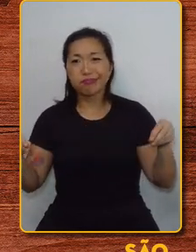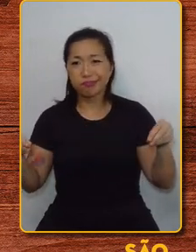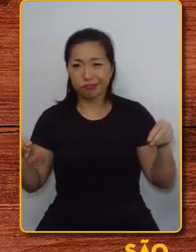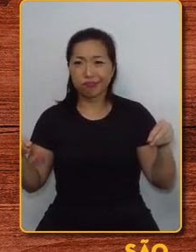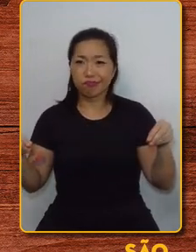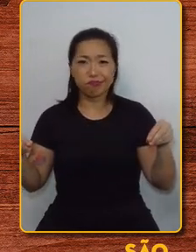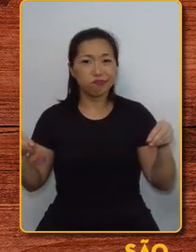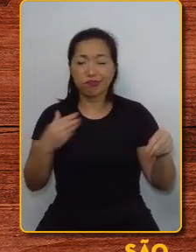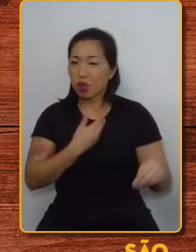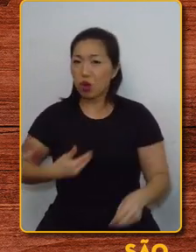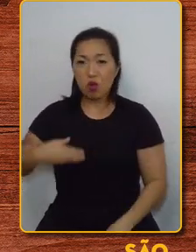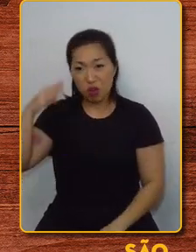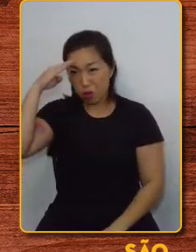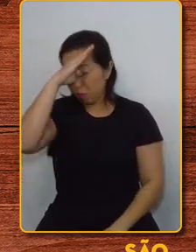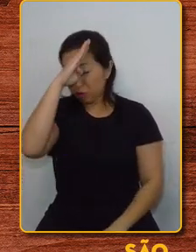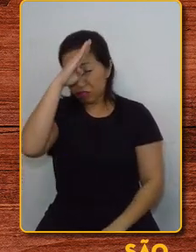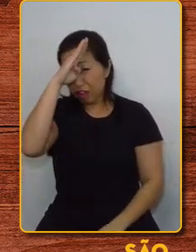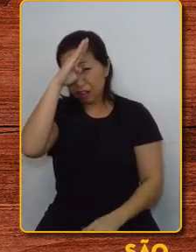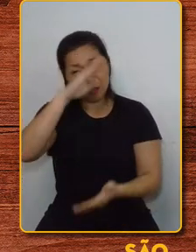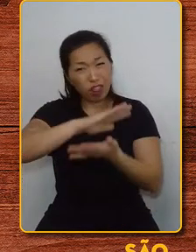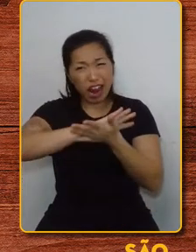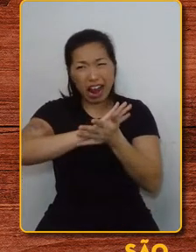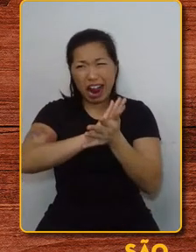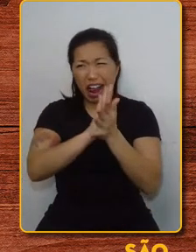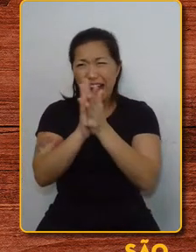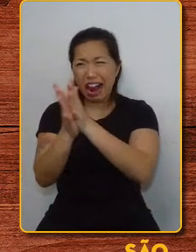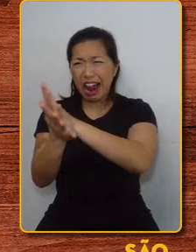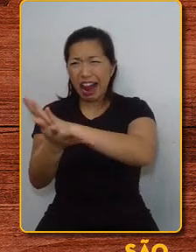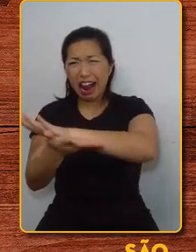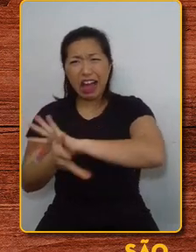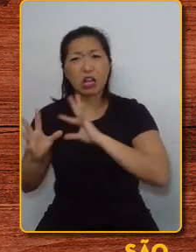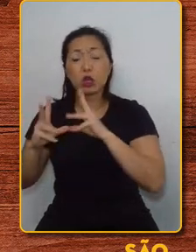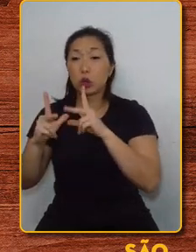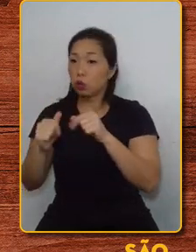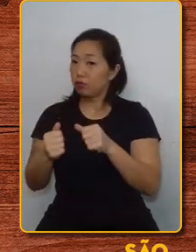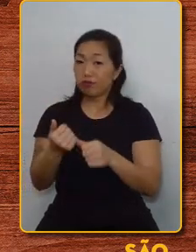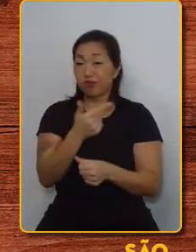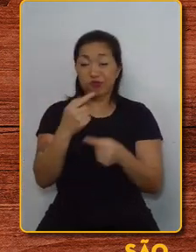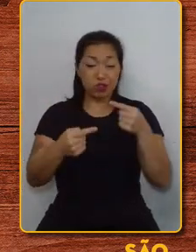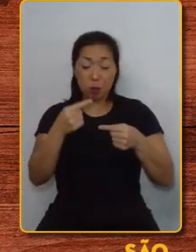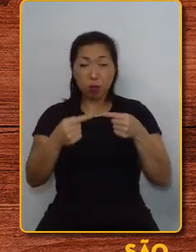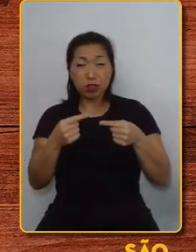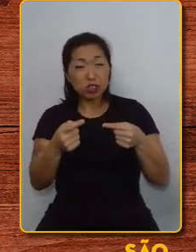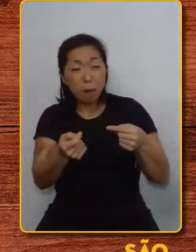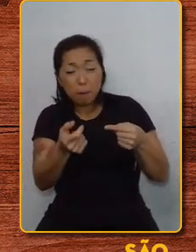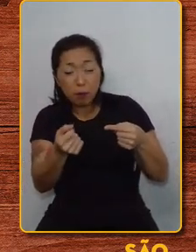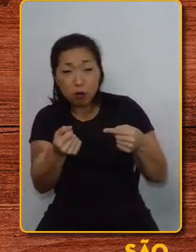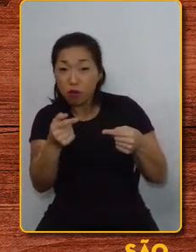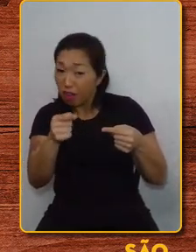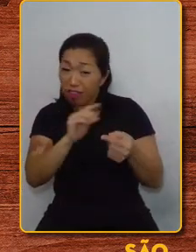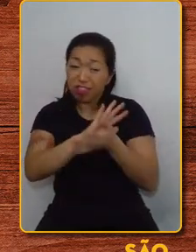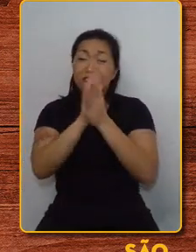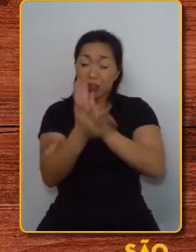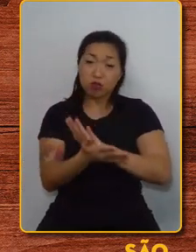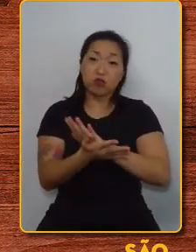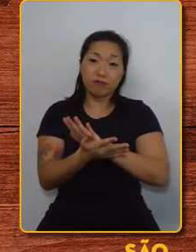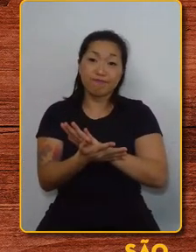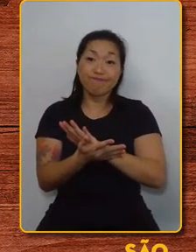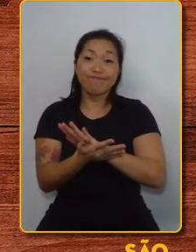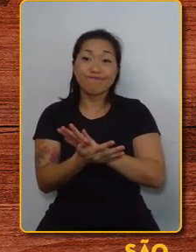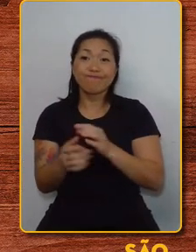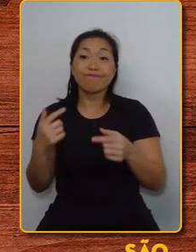destruiu tudo que era possível. Nós não tem INCRA, não tem CONAB, não tem política estatal. Nós temos um problema climático no Brasil que precisa